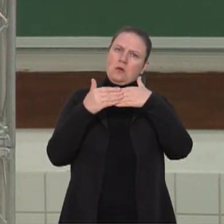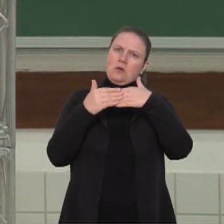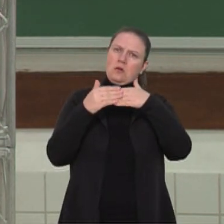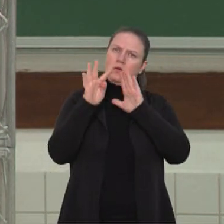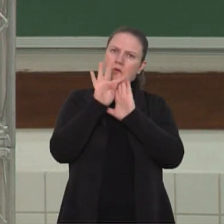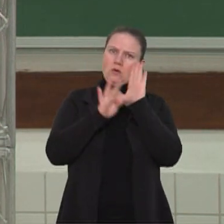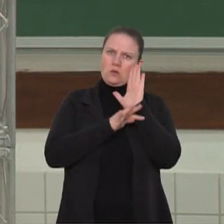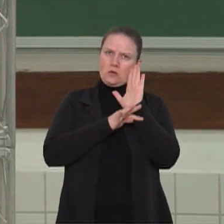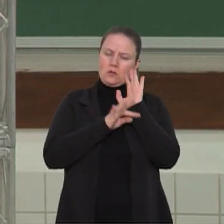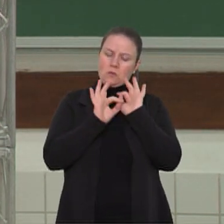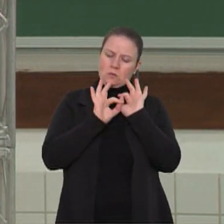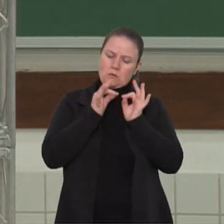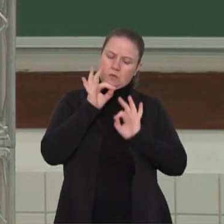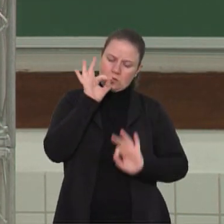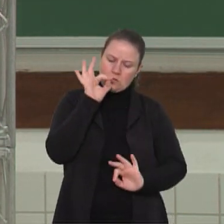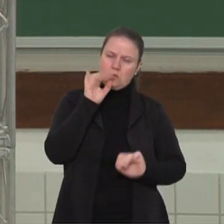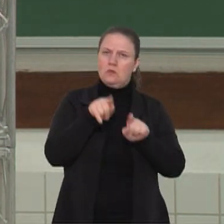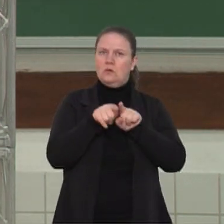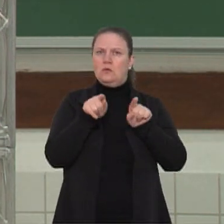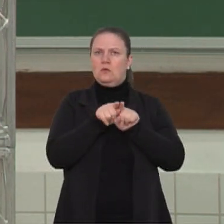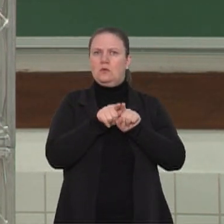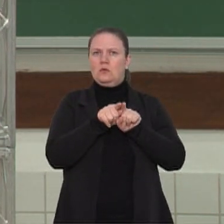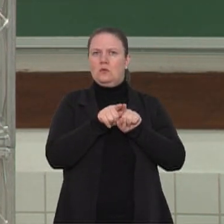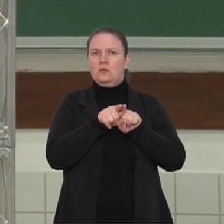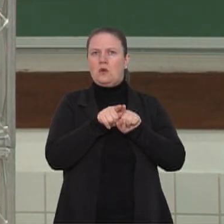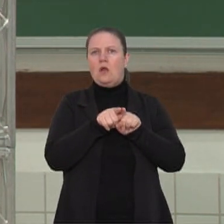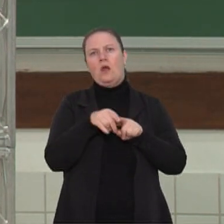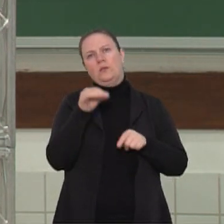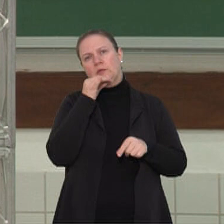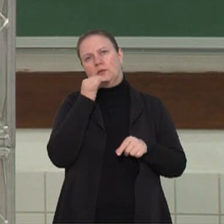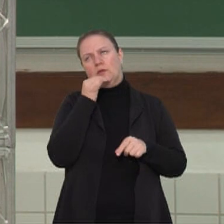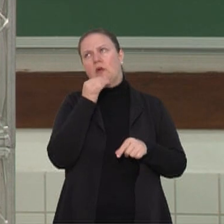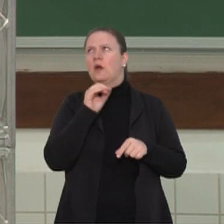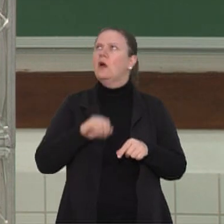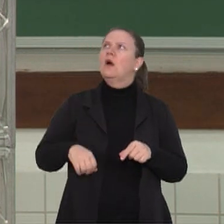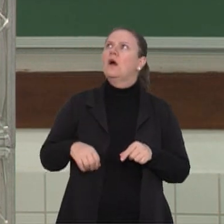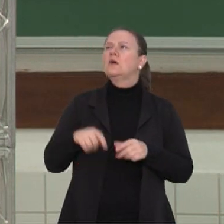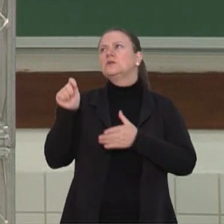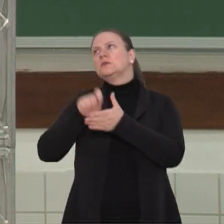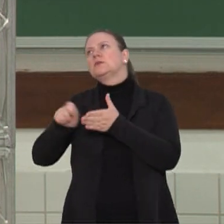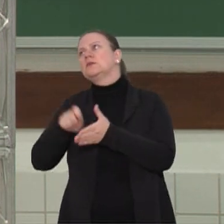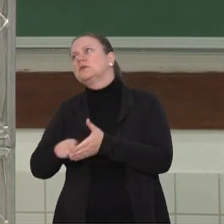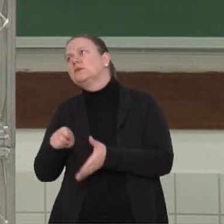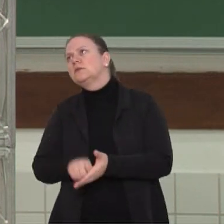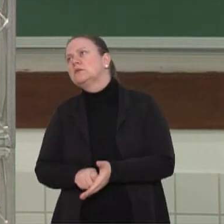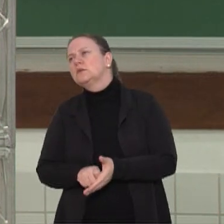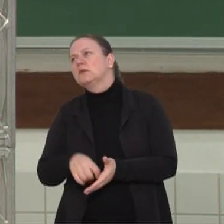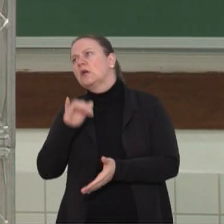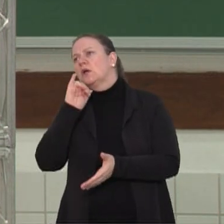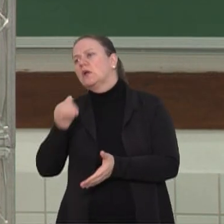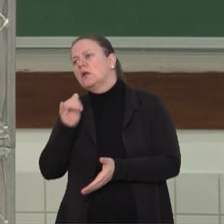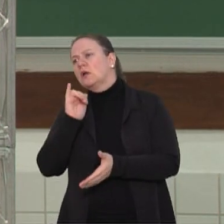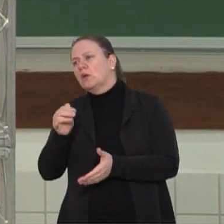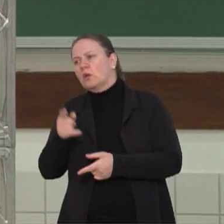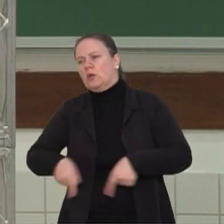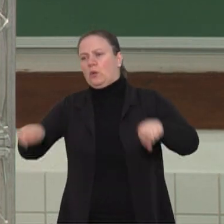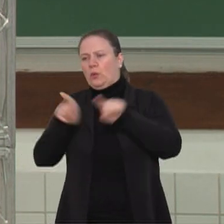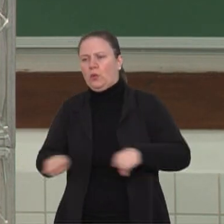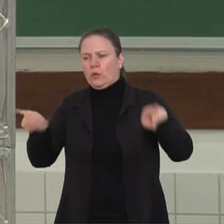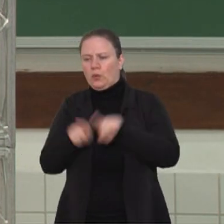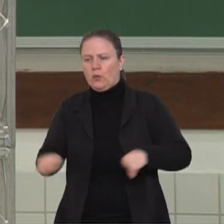a coesão que faz com que você não fique andando em círculos, repetindo a mesma informação e